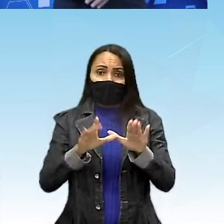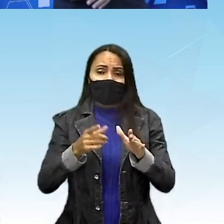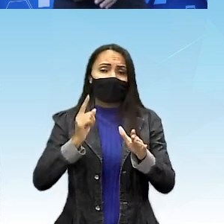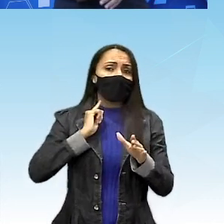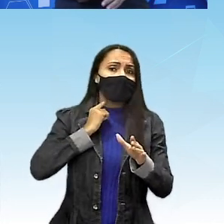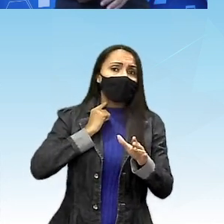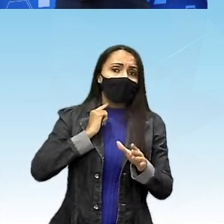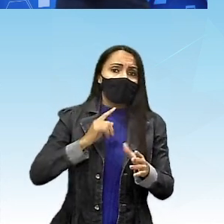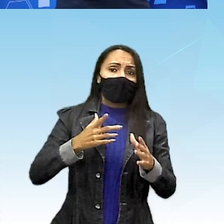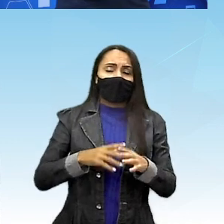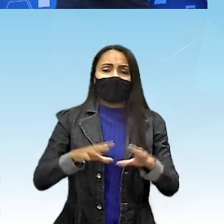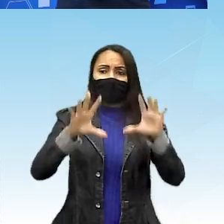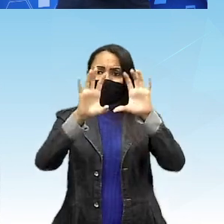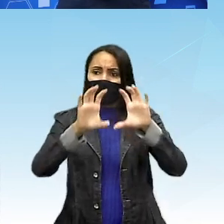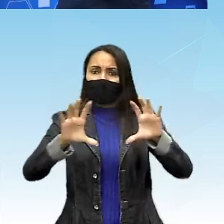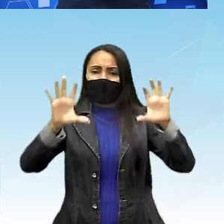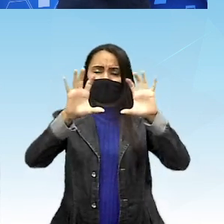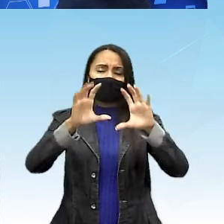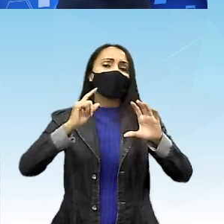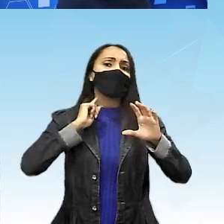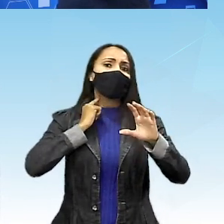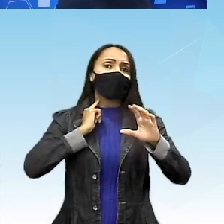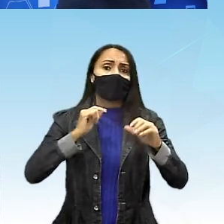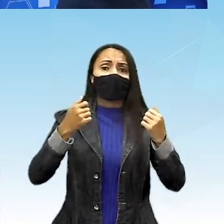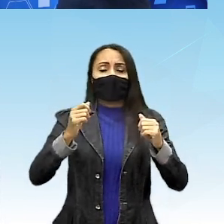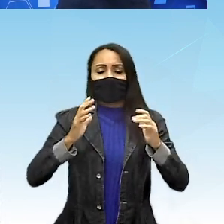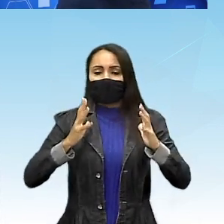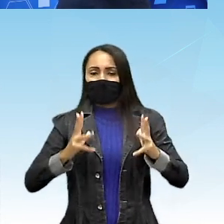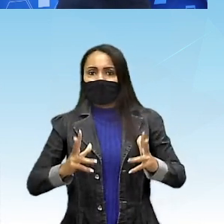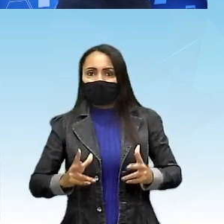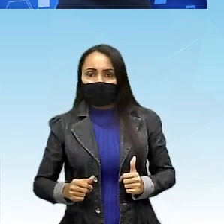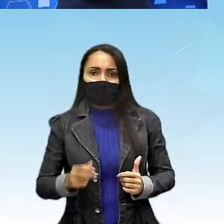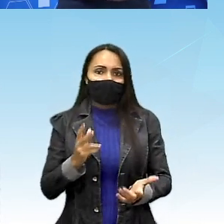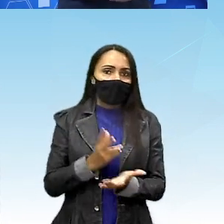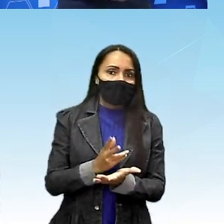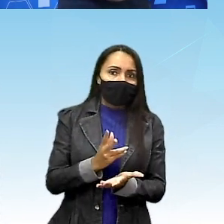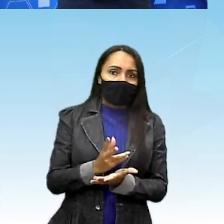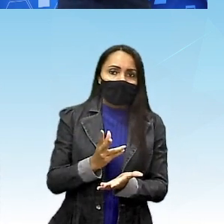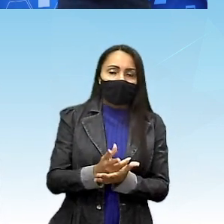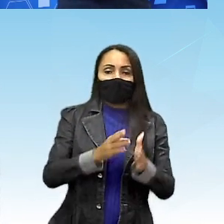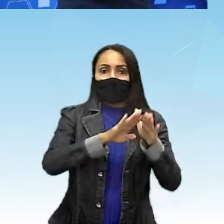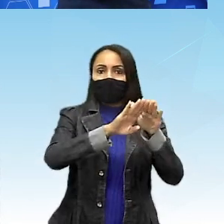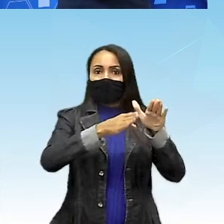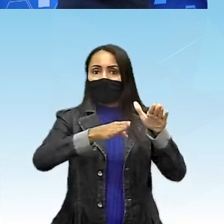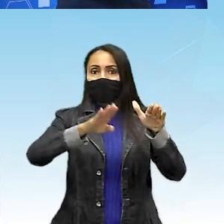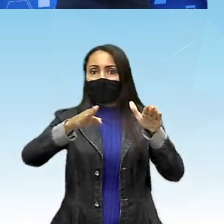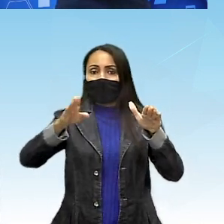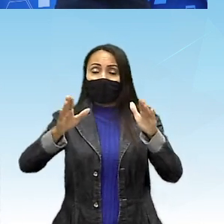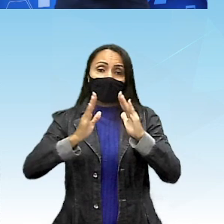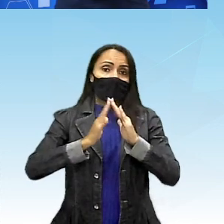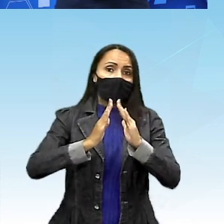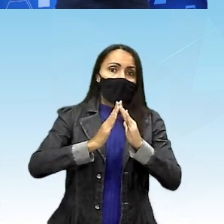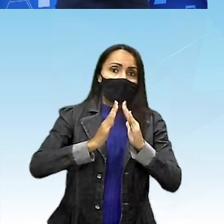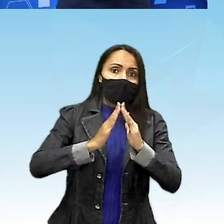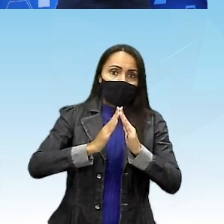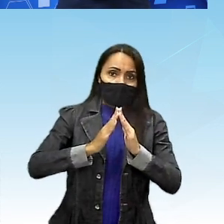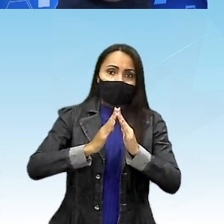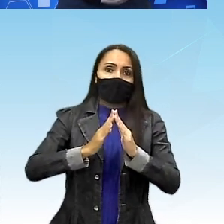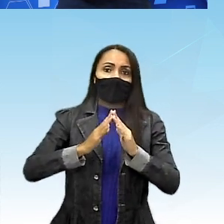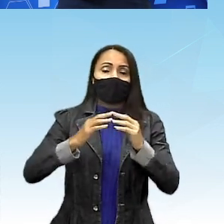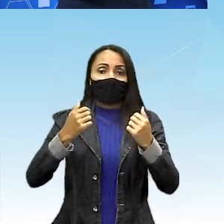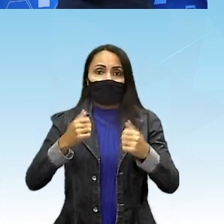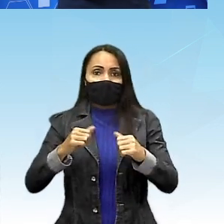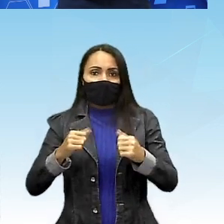e outras coisas mais, tem que de vez em quando fazer a limpeza no telhado aí, e a limpeza tem que ser bem